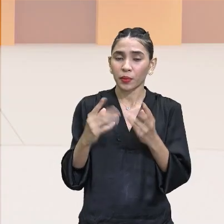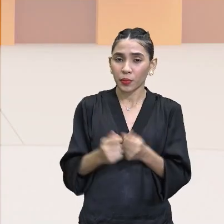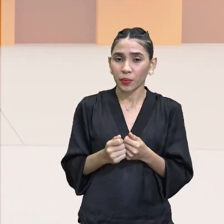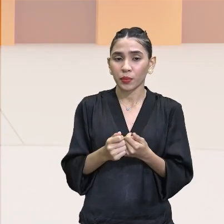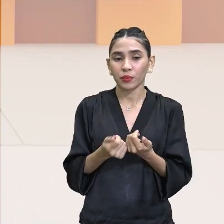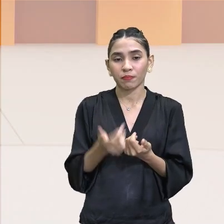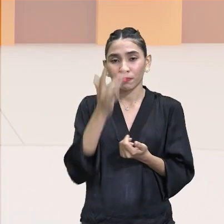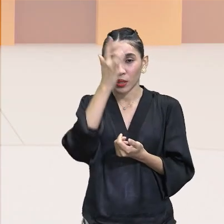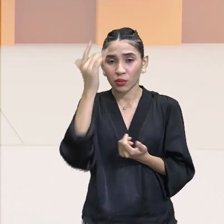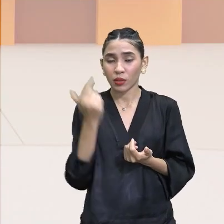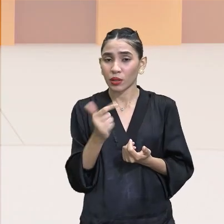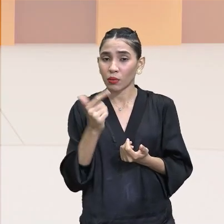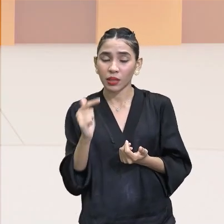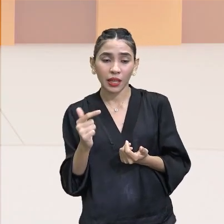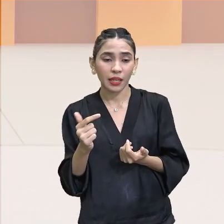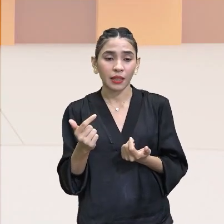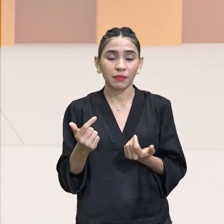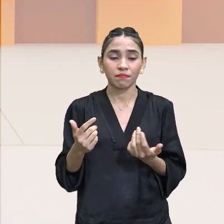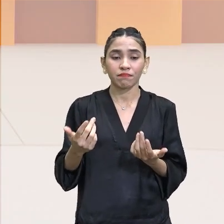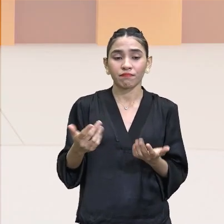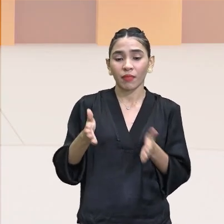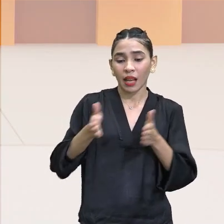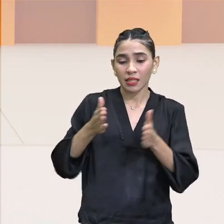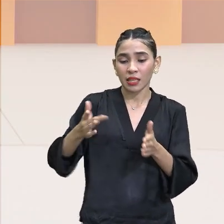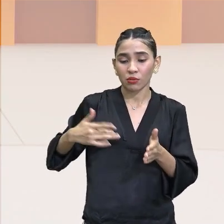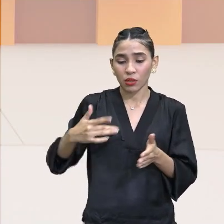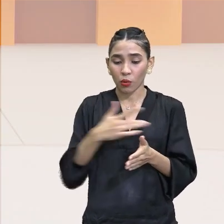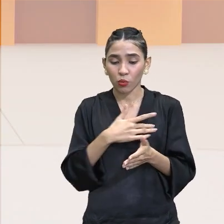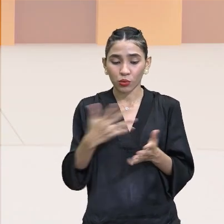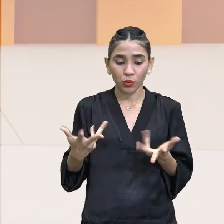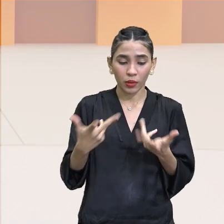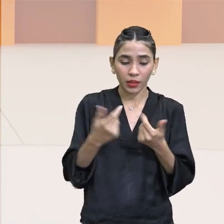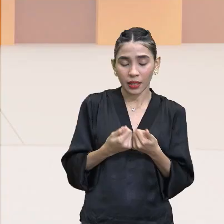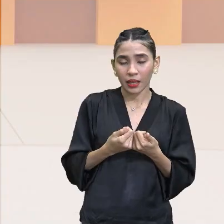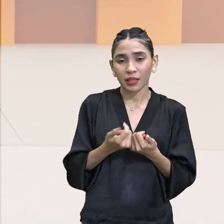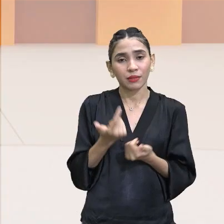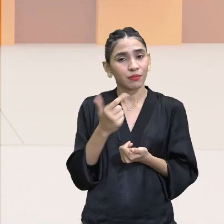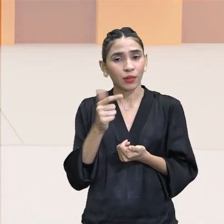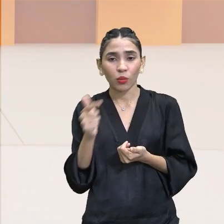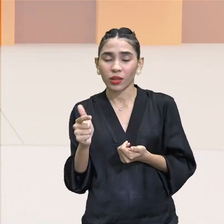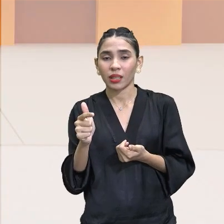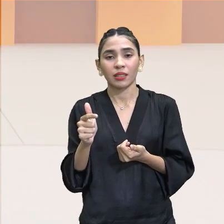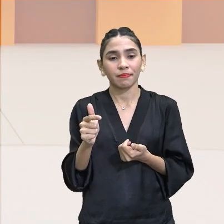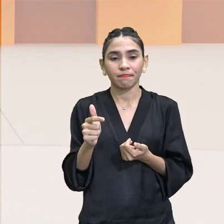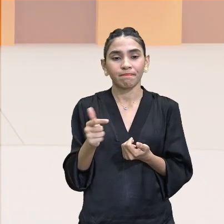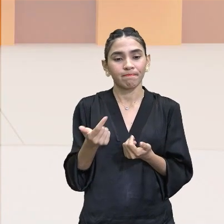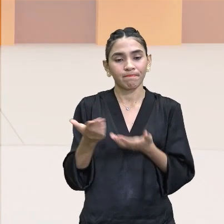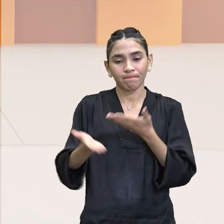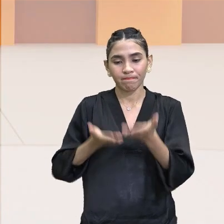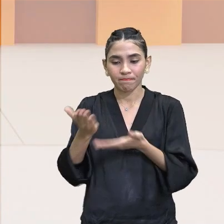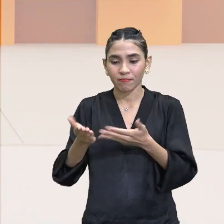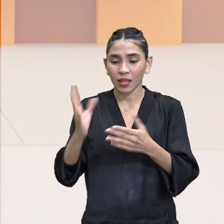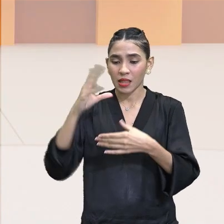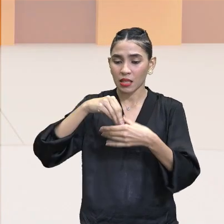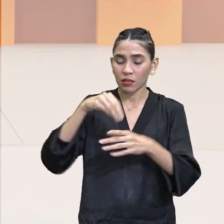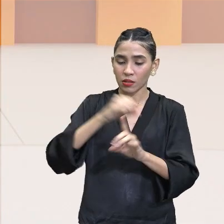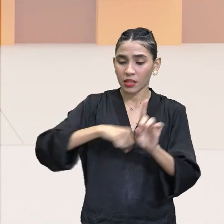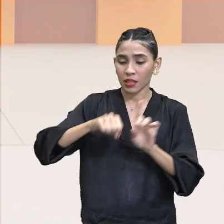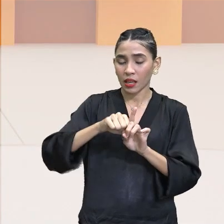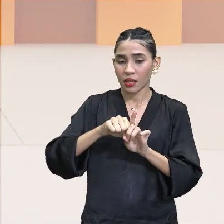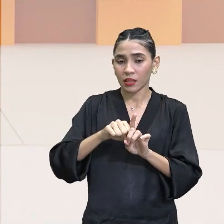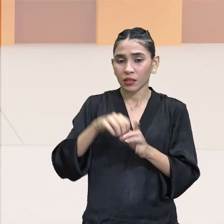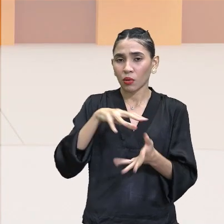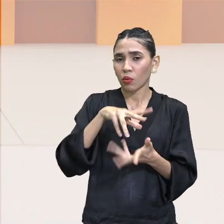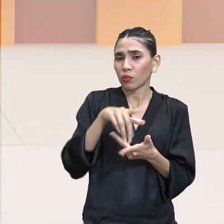tenha acesso à saúde de qualidade, educação de qualidade, tem gente que ainda não tem tudo isso 100% atendido nas sociedades. Ué, que